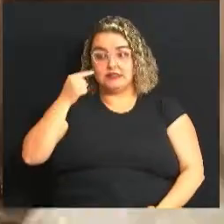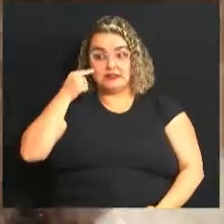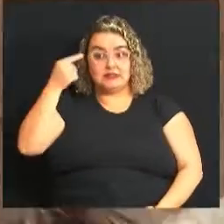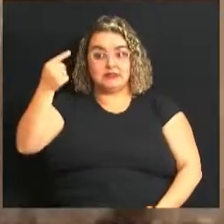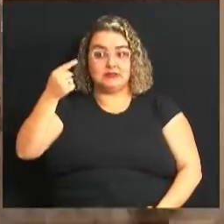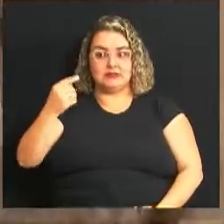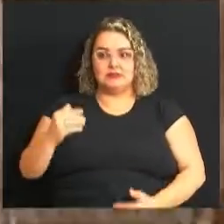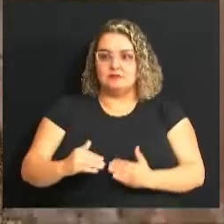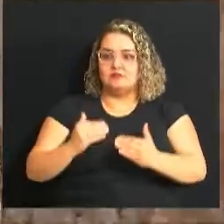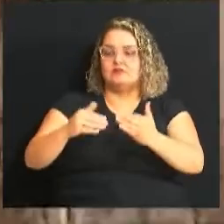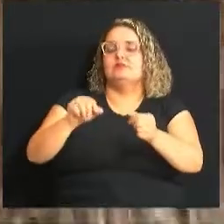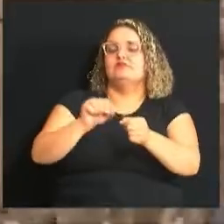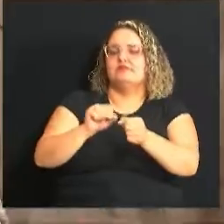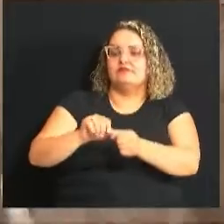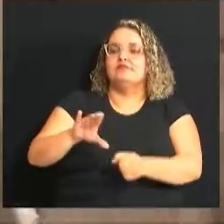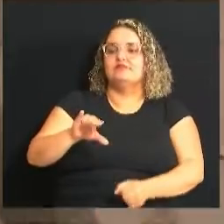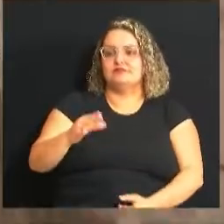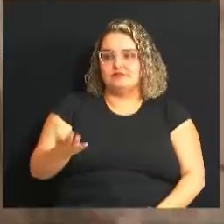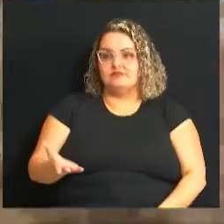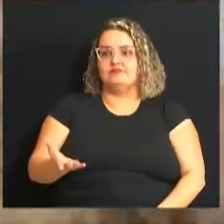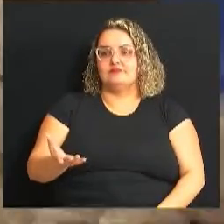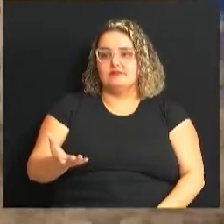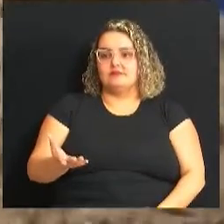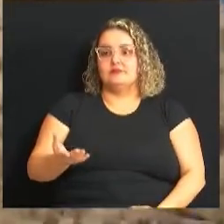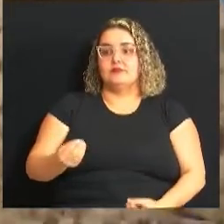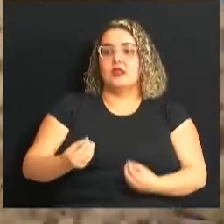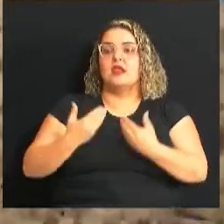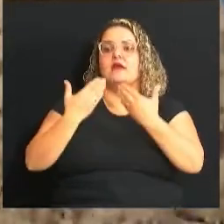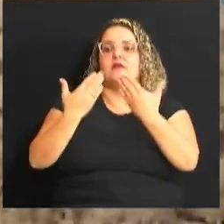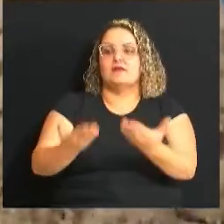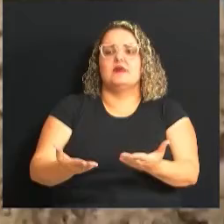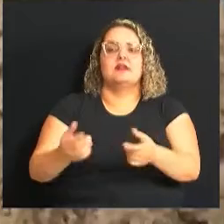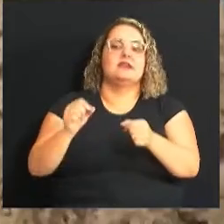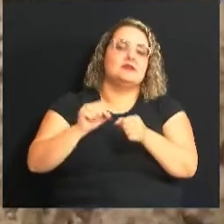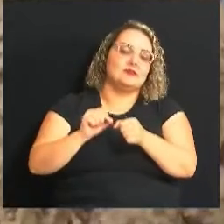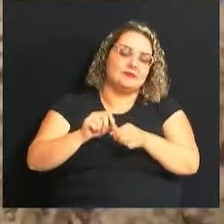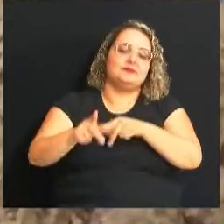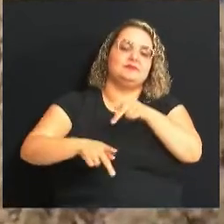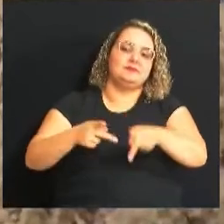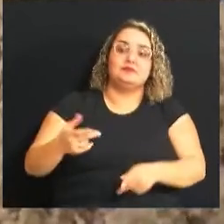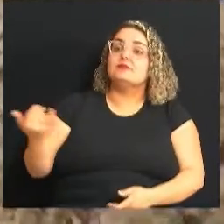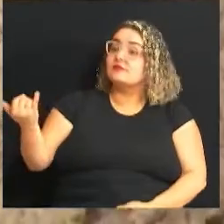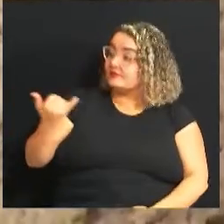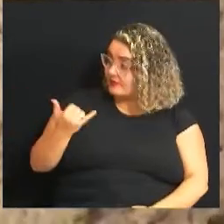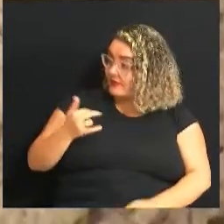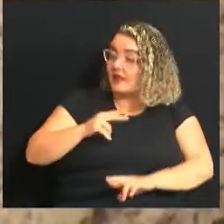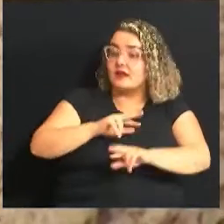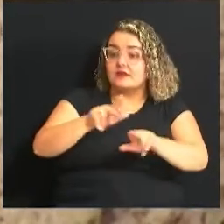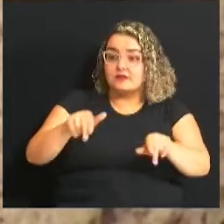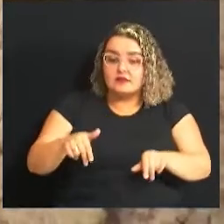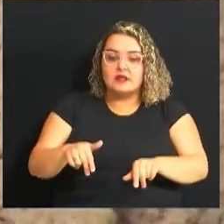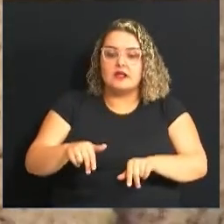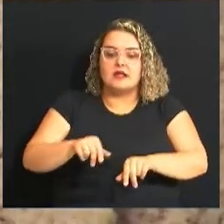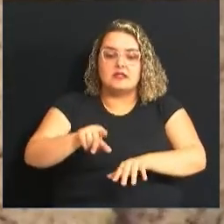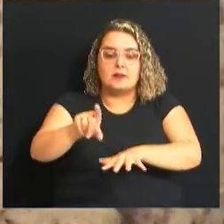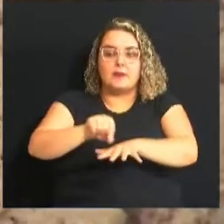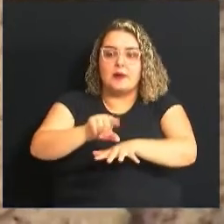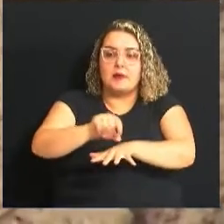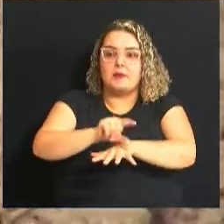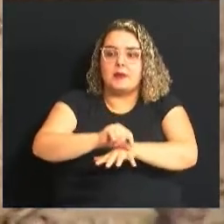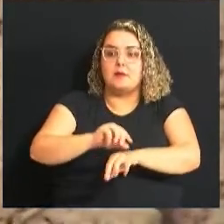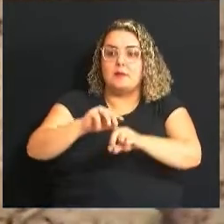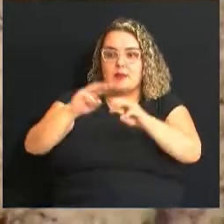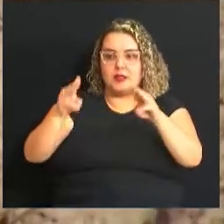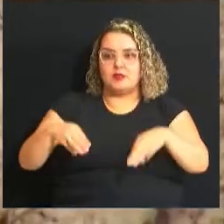faz ciência. E a ciência que a gente entrega para a população. Como você disse, né? Tem muitas opções, mas o Museu Biológico,